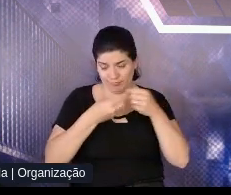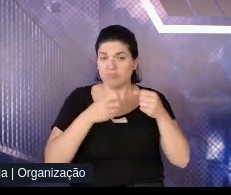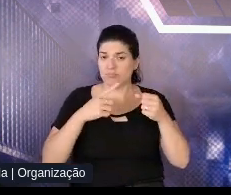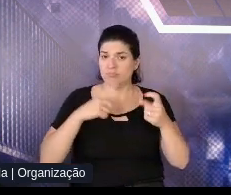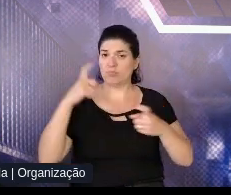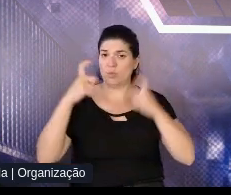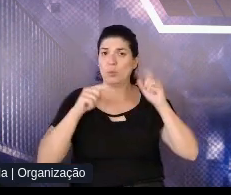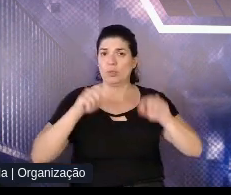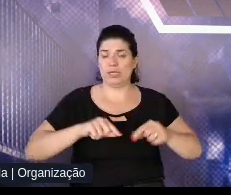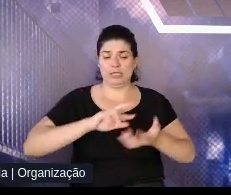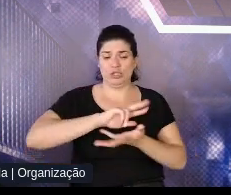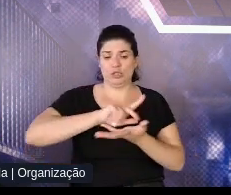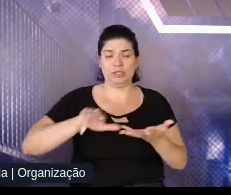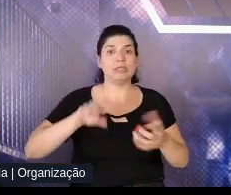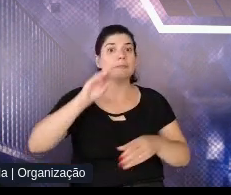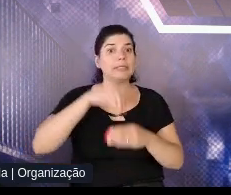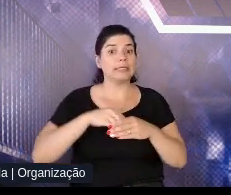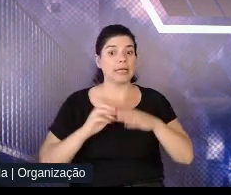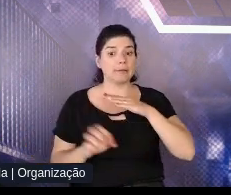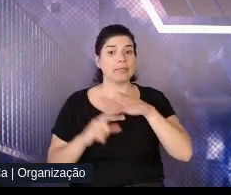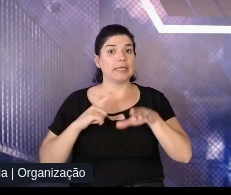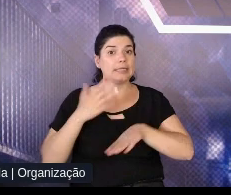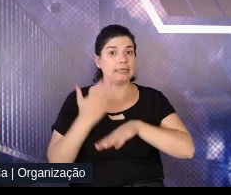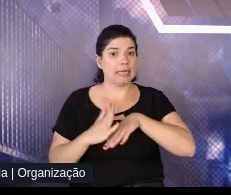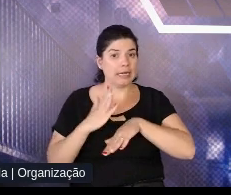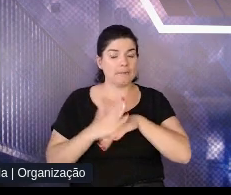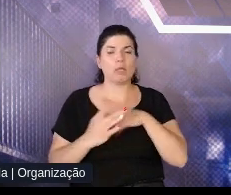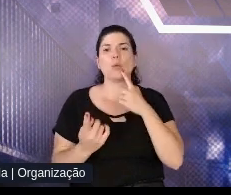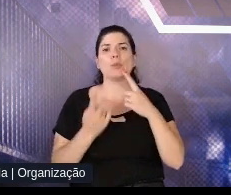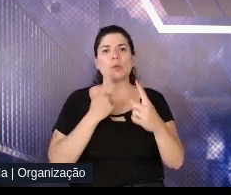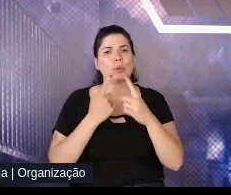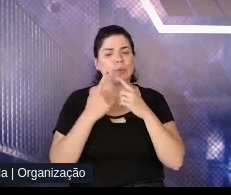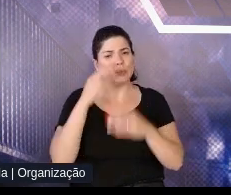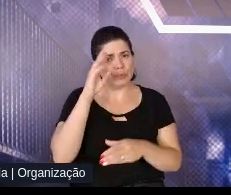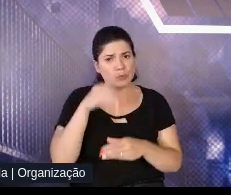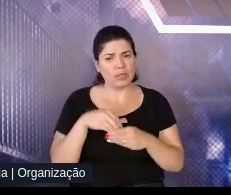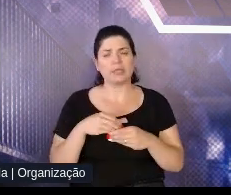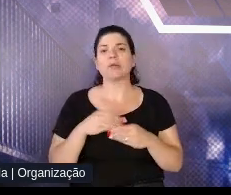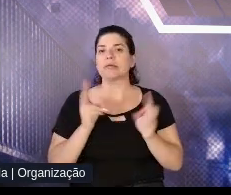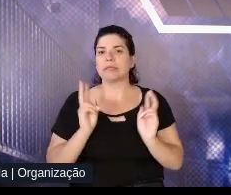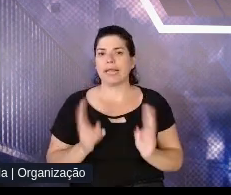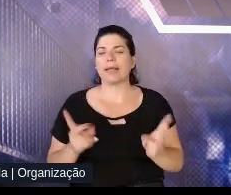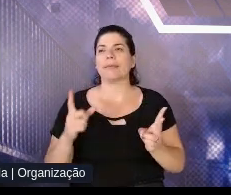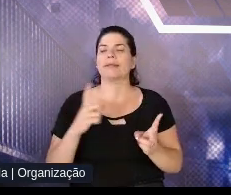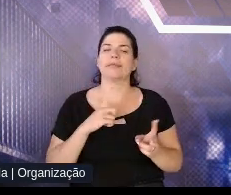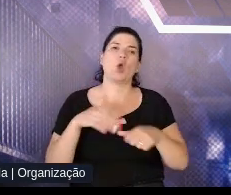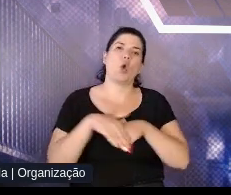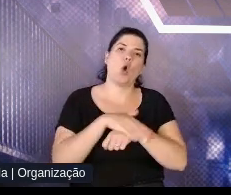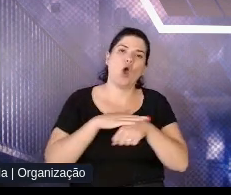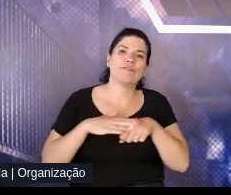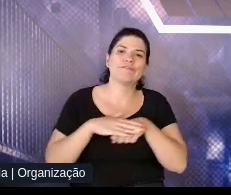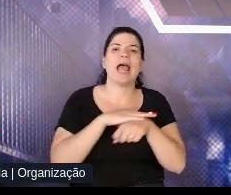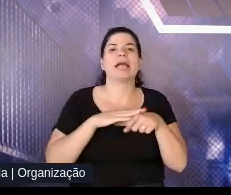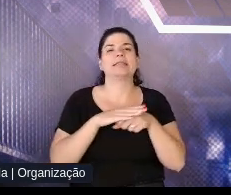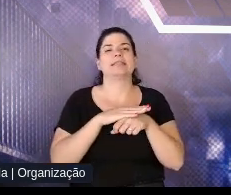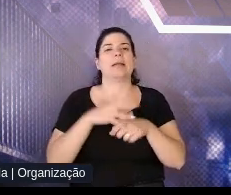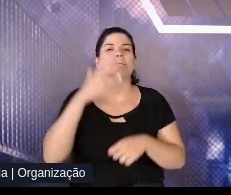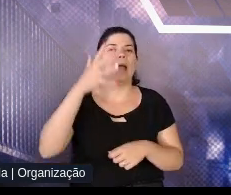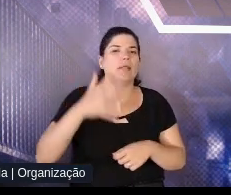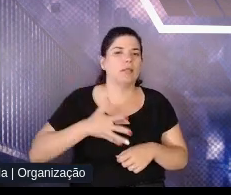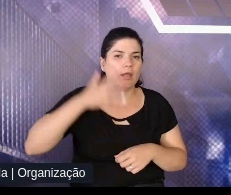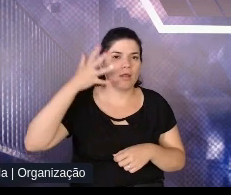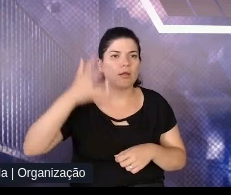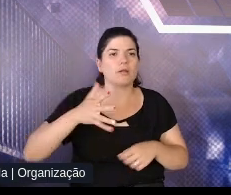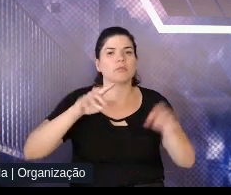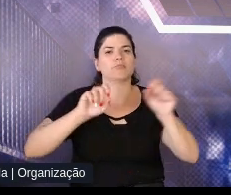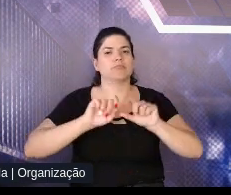da empresa, a gente também tem treinamentos e debates internos. Então, frequentemente, a gente tem ali conversas, painéis,